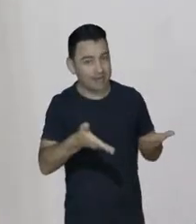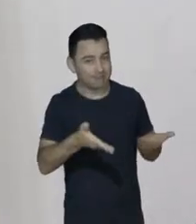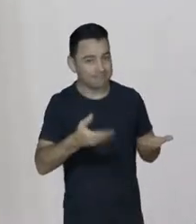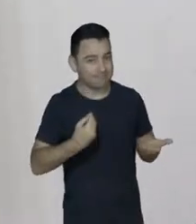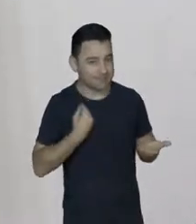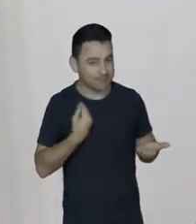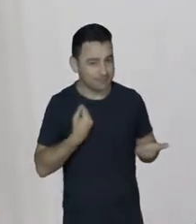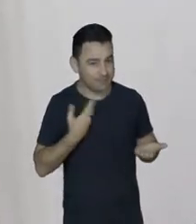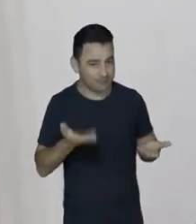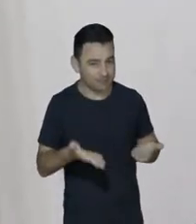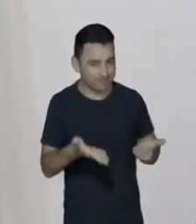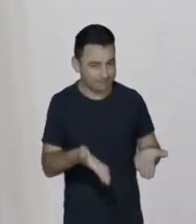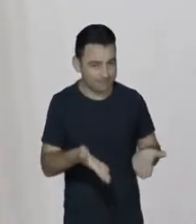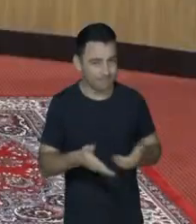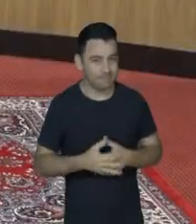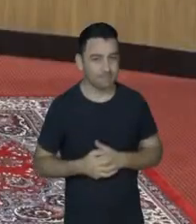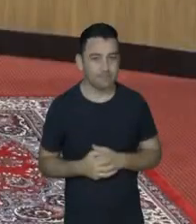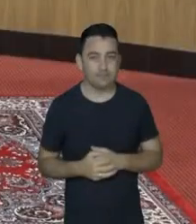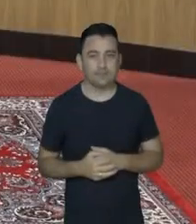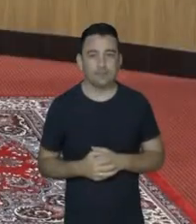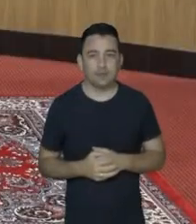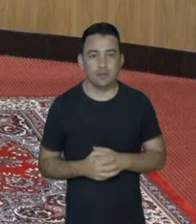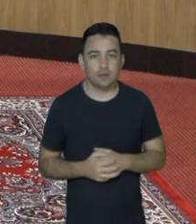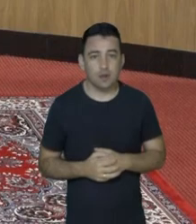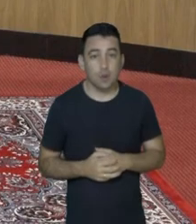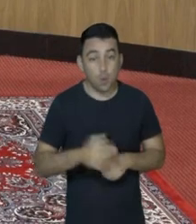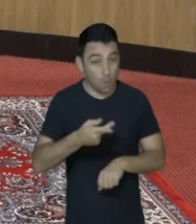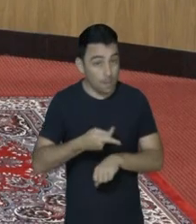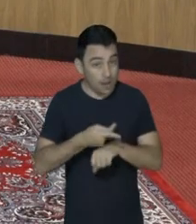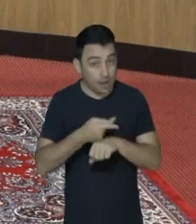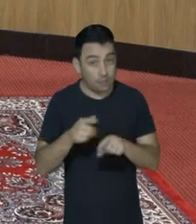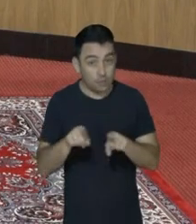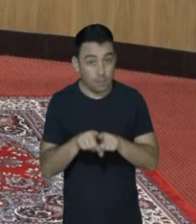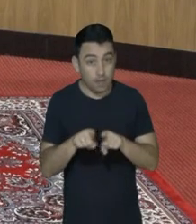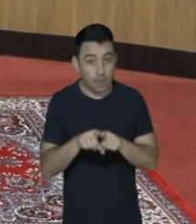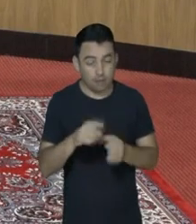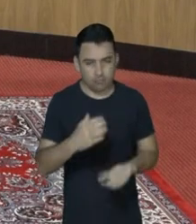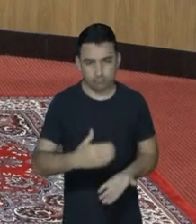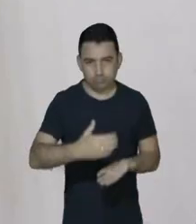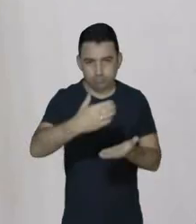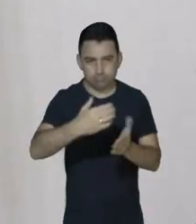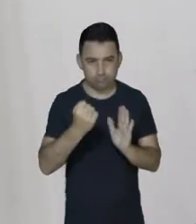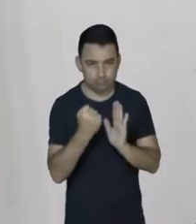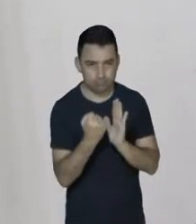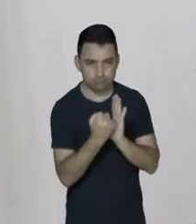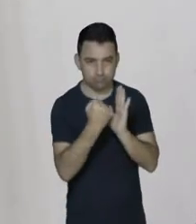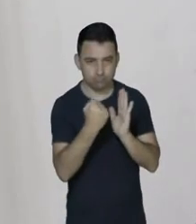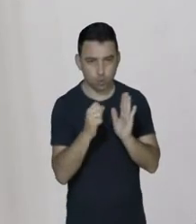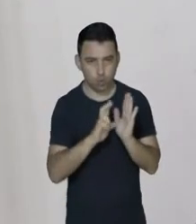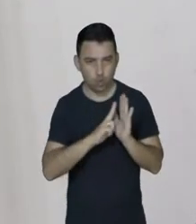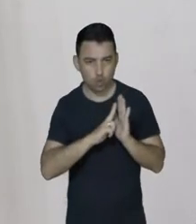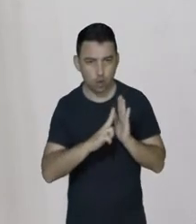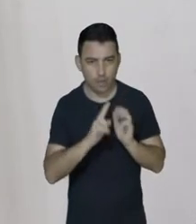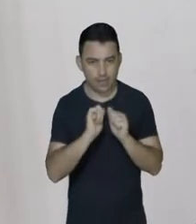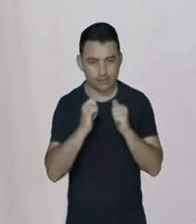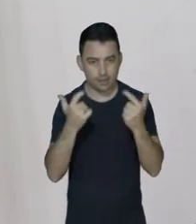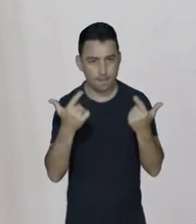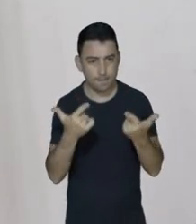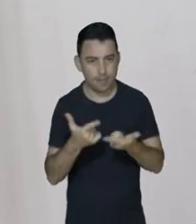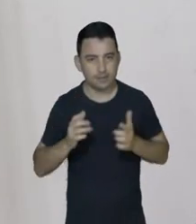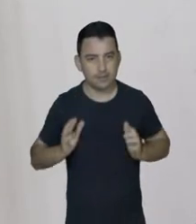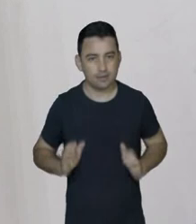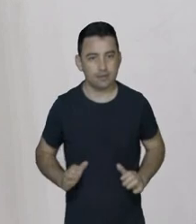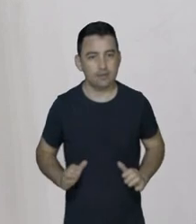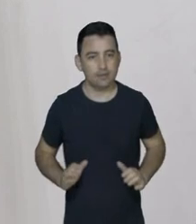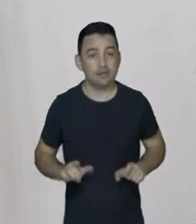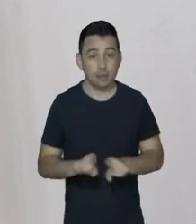presença aqui no dia de hoje. O prêmio, constituído por um troféu e um selo com a denominação Assembleia Cidadã, além